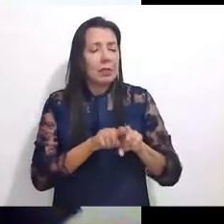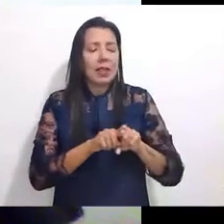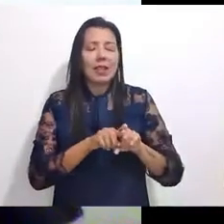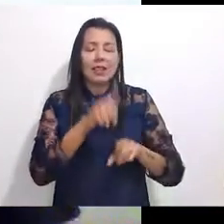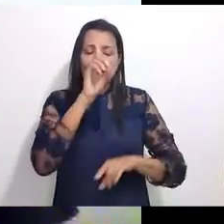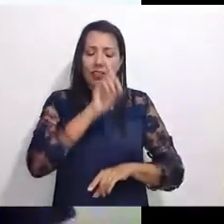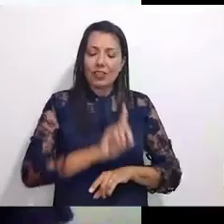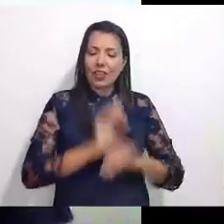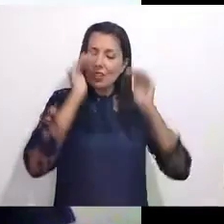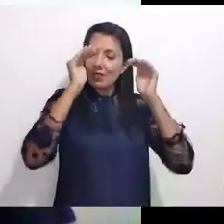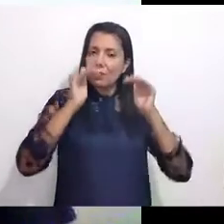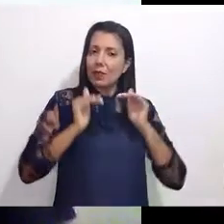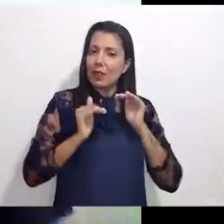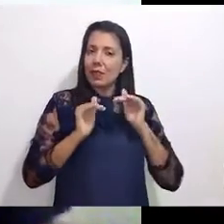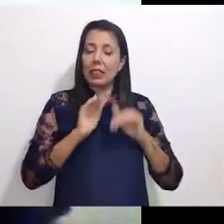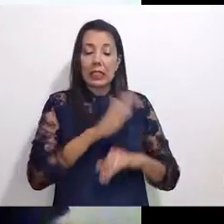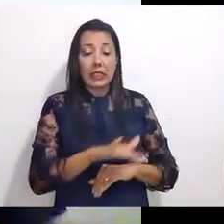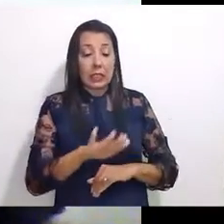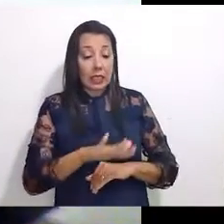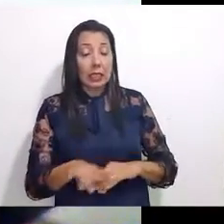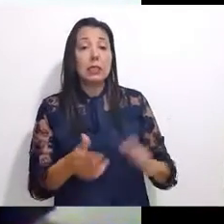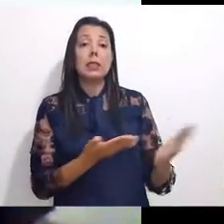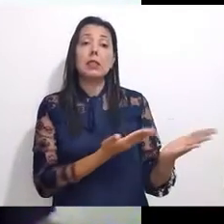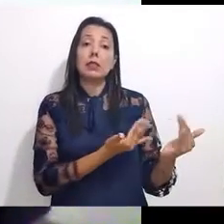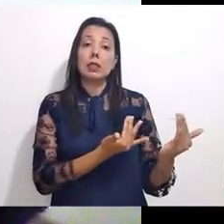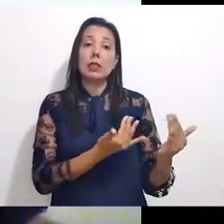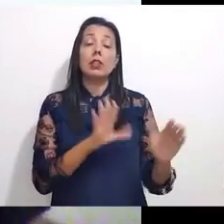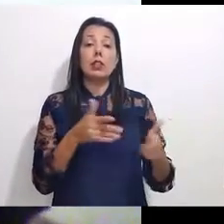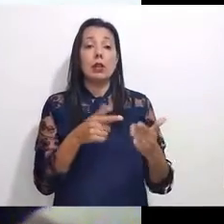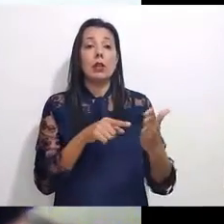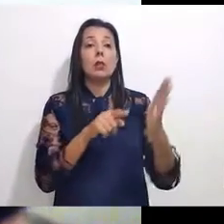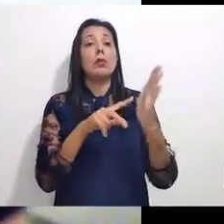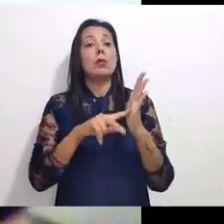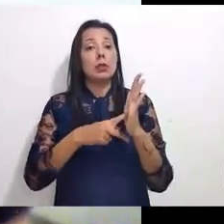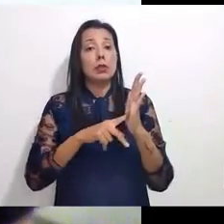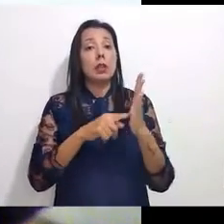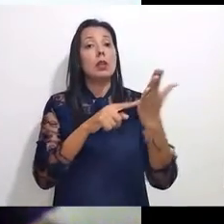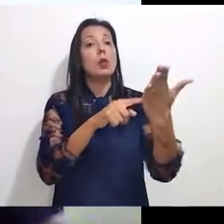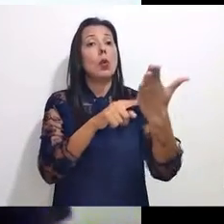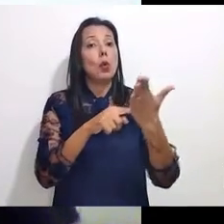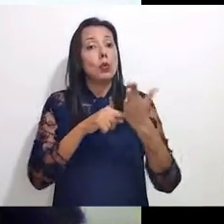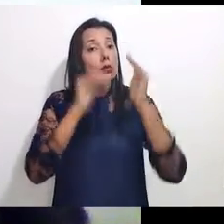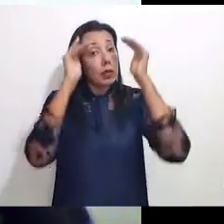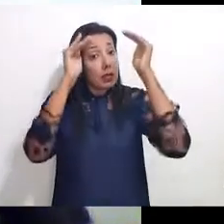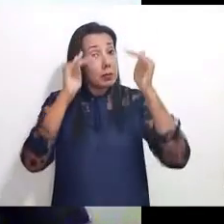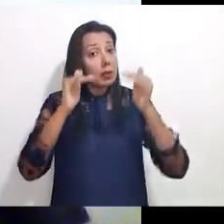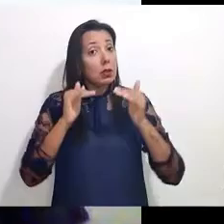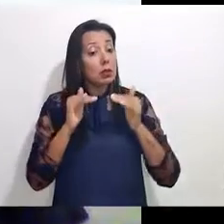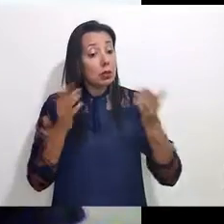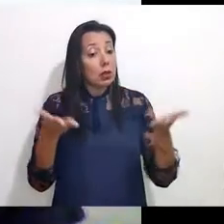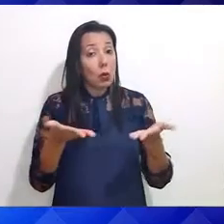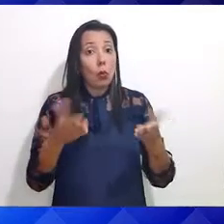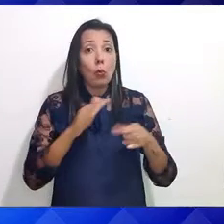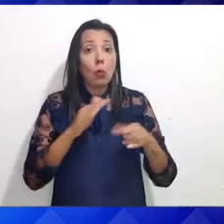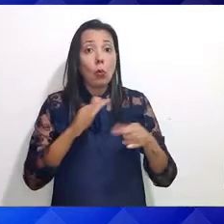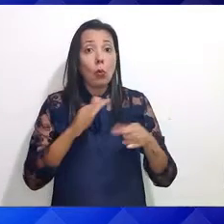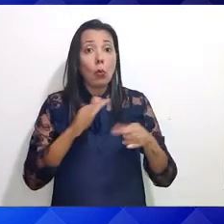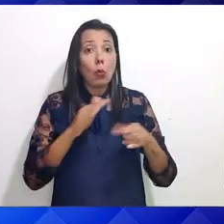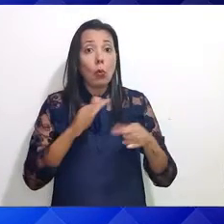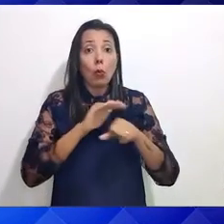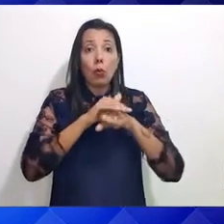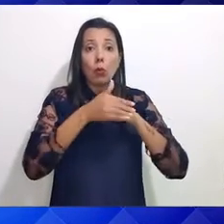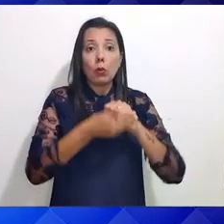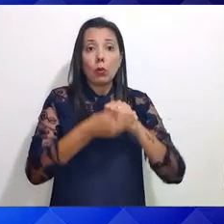Então, o sindicato convida respeitosamente essa noite a Thelma Mello e Ana Maria para poder conversar